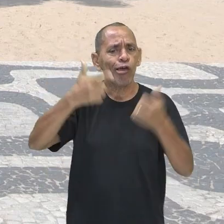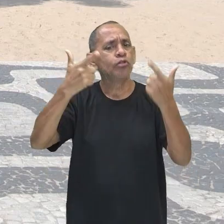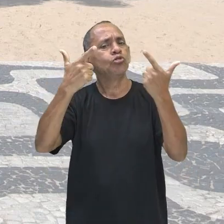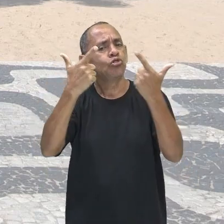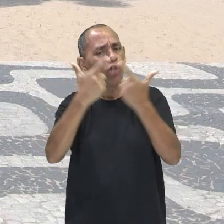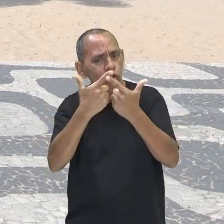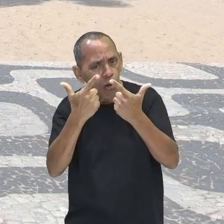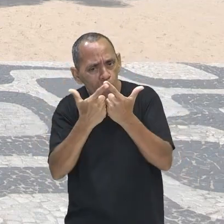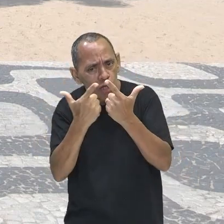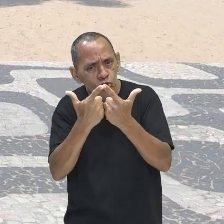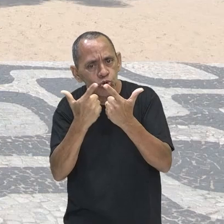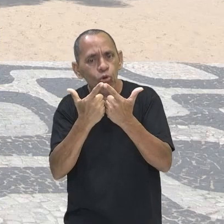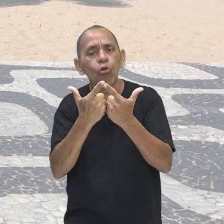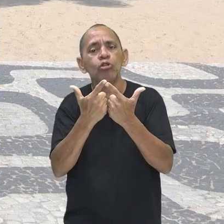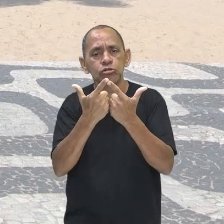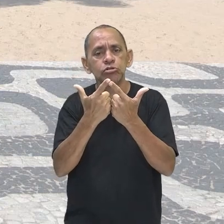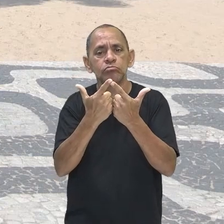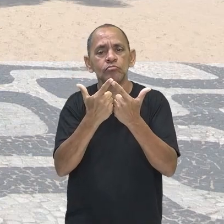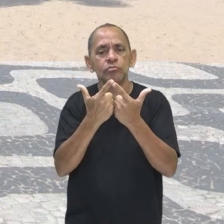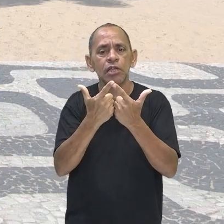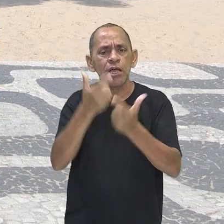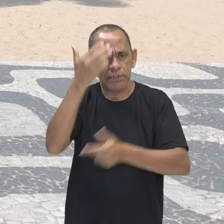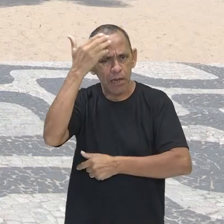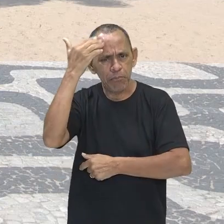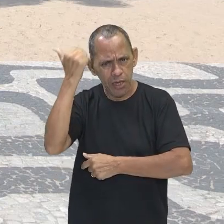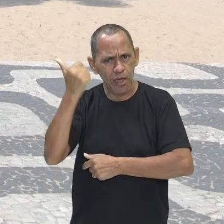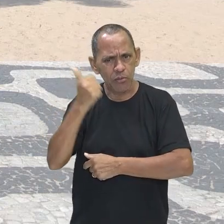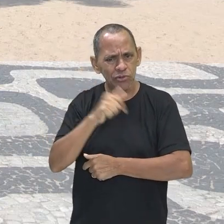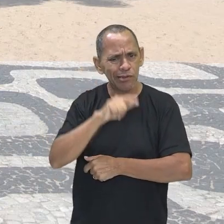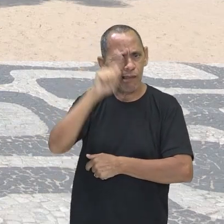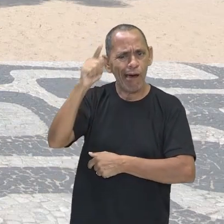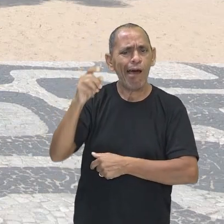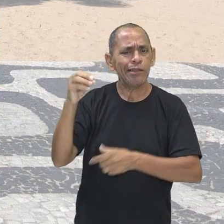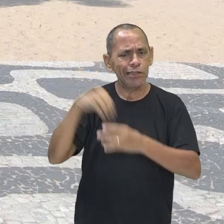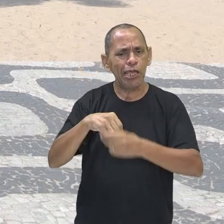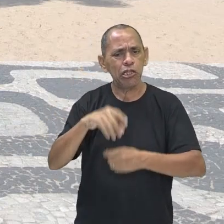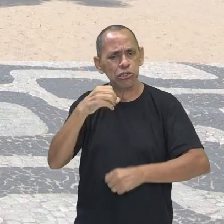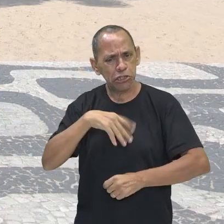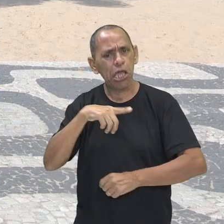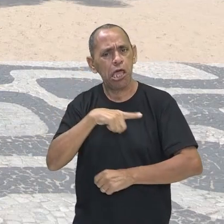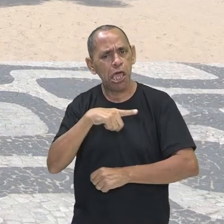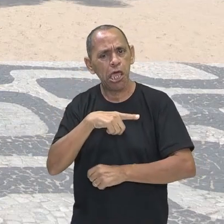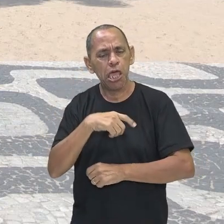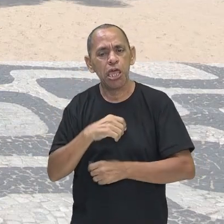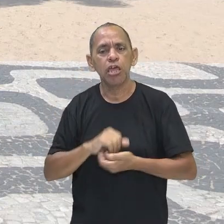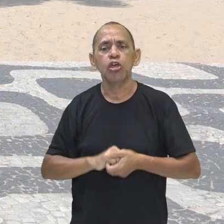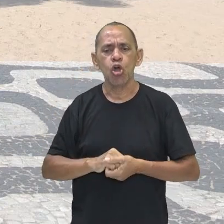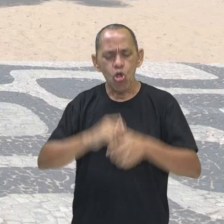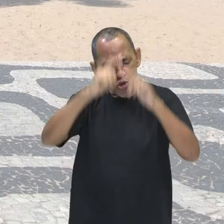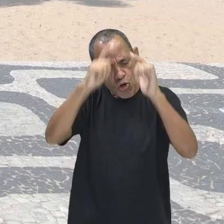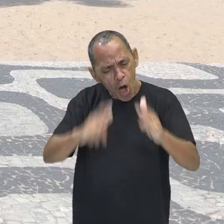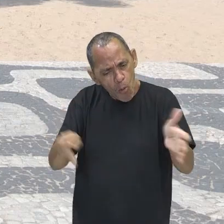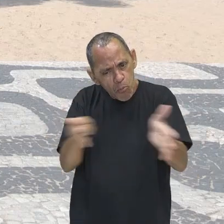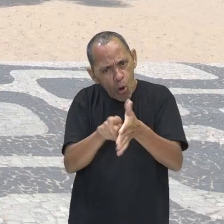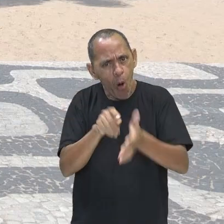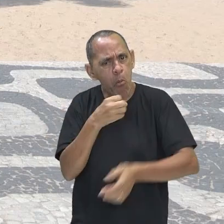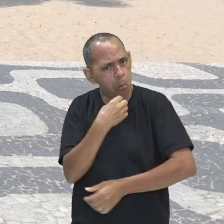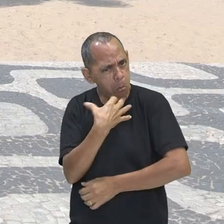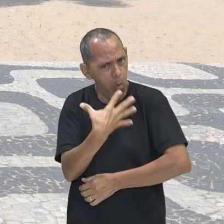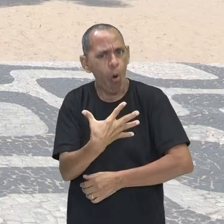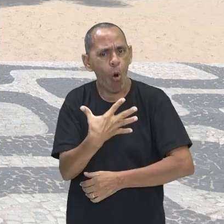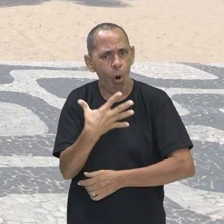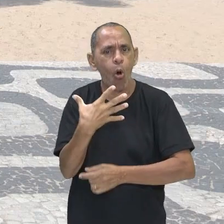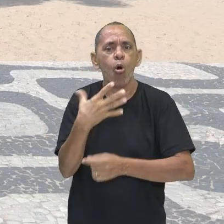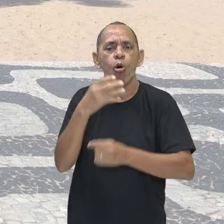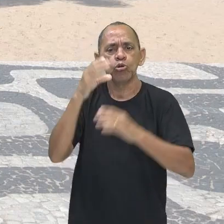nós sabemos que historicamente o Teatro Amazonas tem uma acústica perfeita, certo? E aí, quando chegou lá,